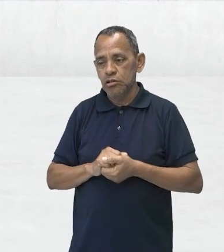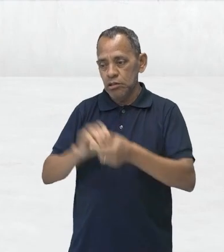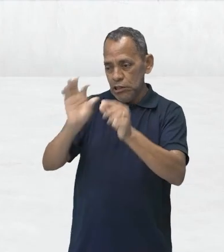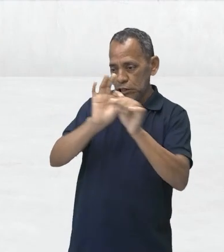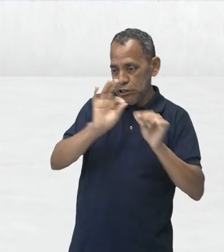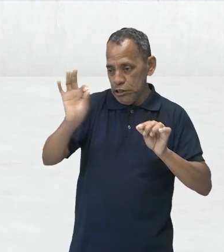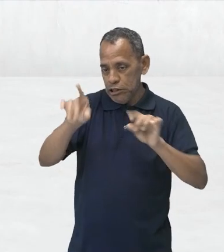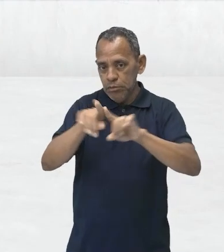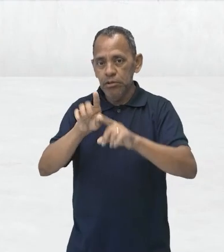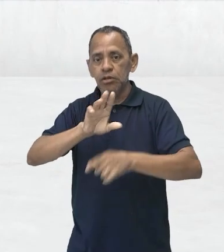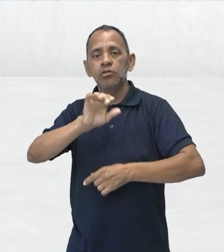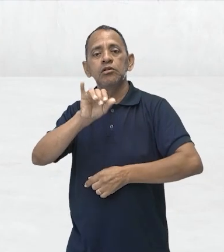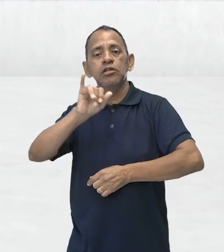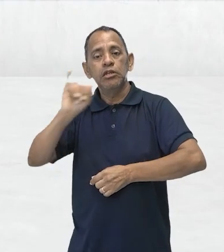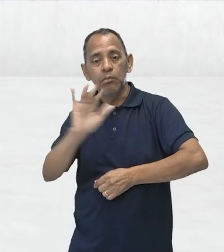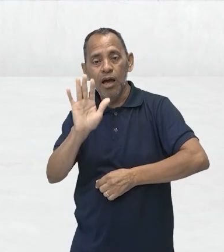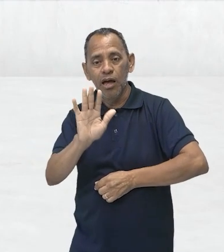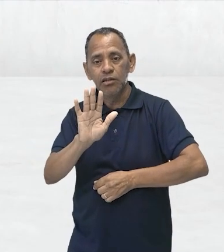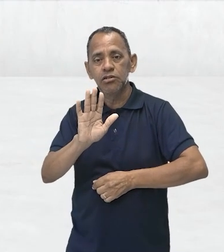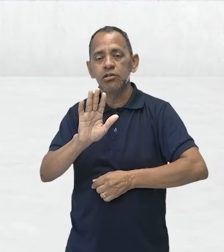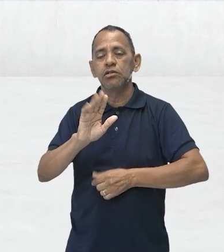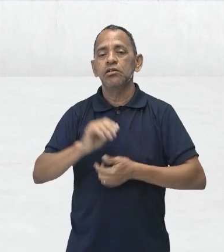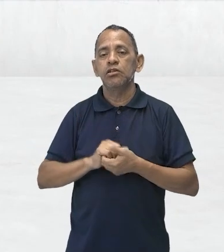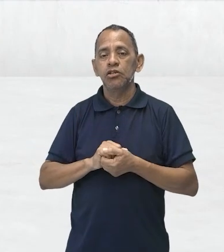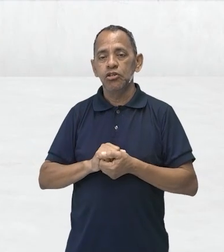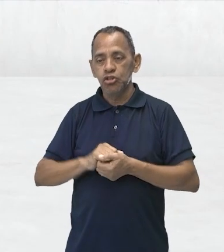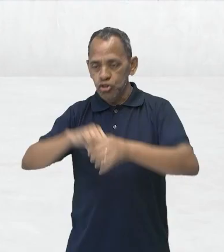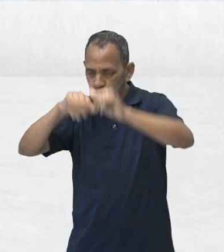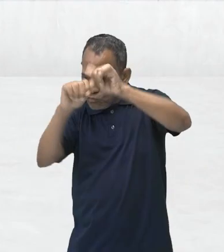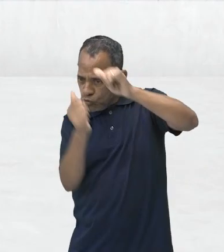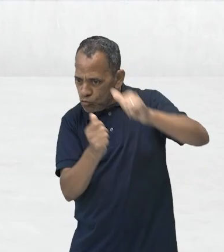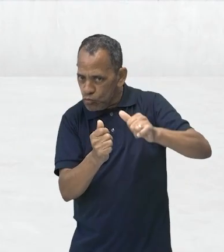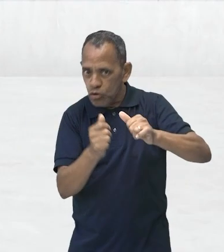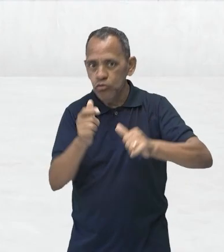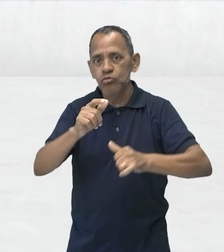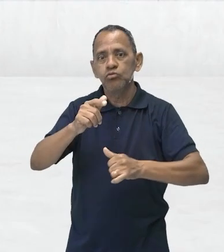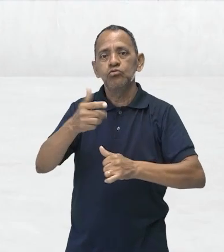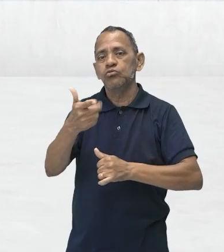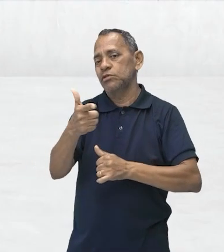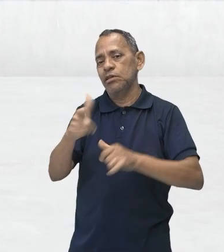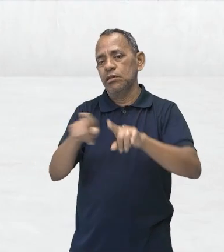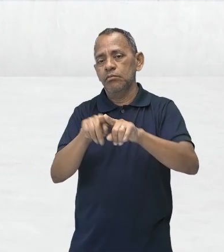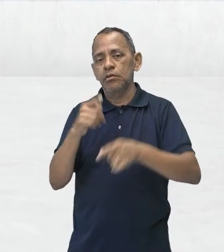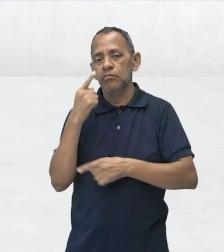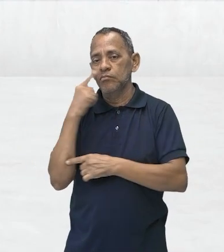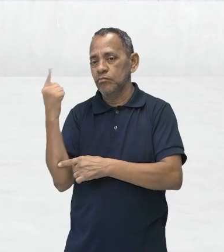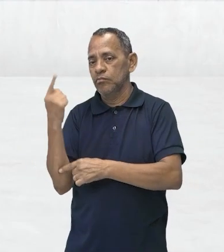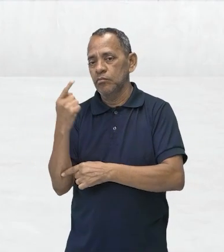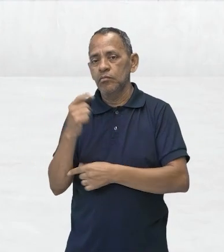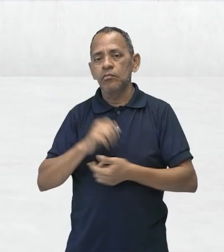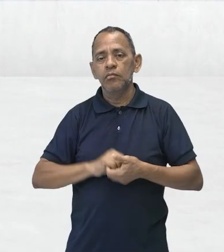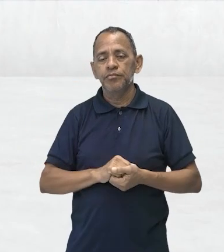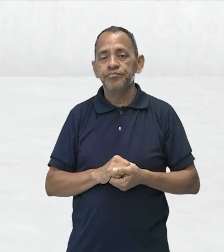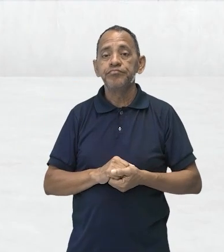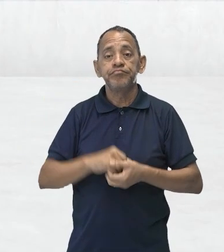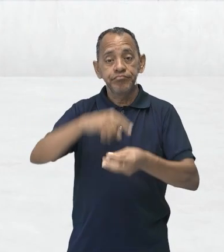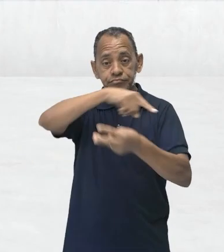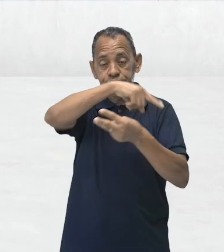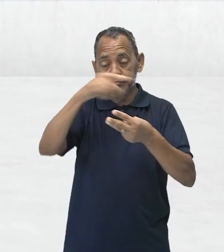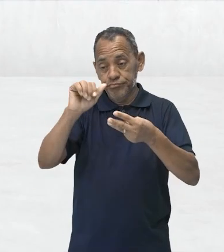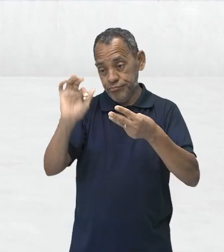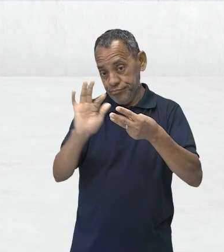imagens figurativas. Professora, o que é isso? Aqui nós estamos vendo 3 imagens,